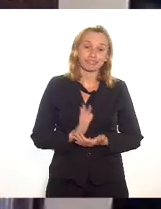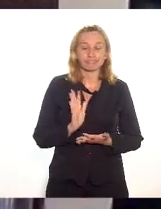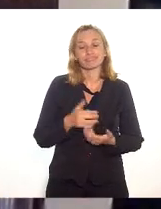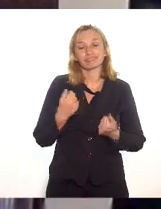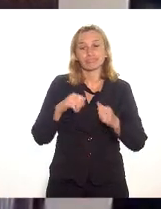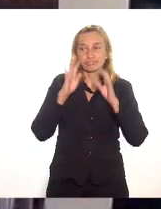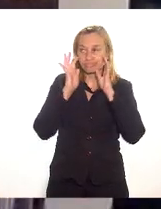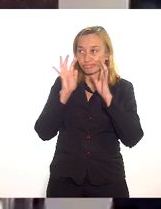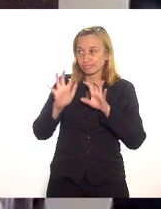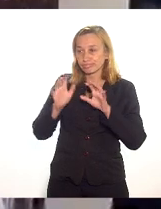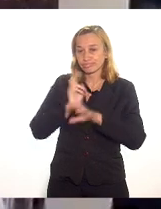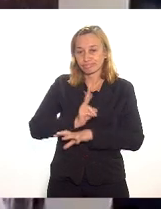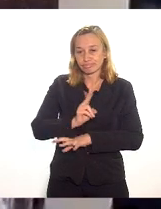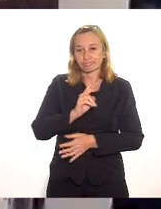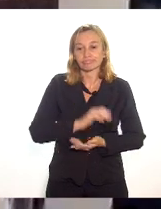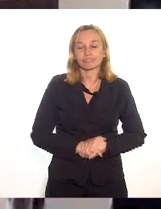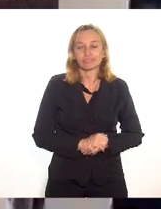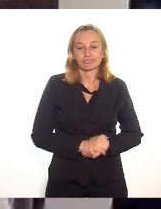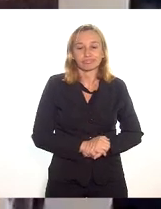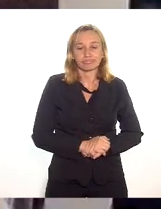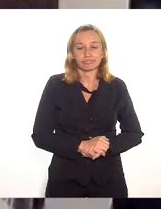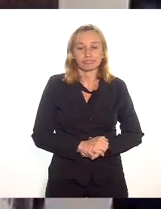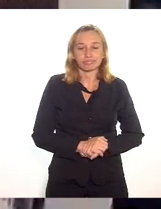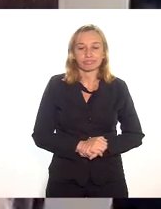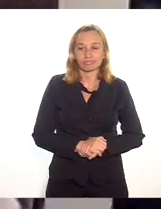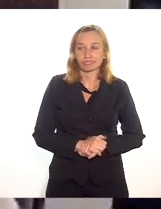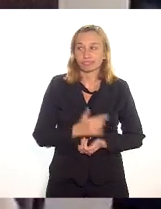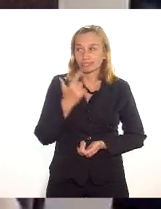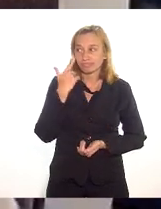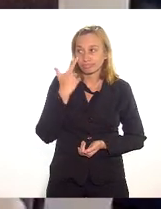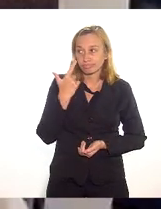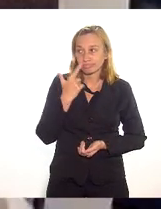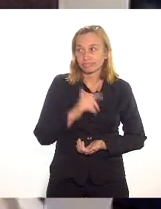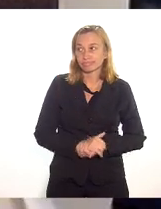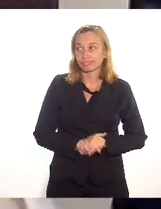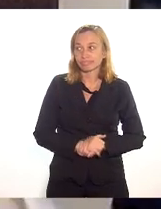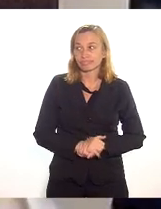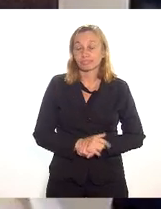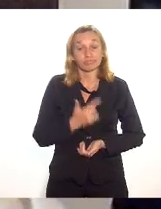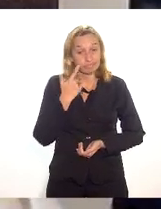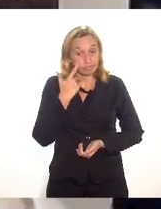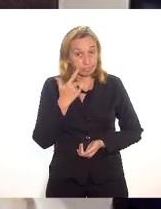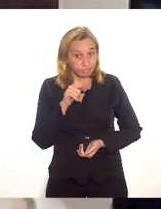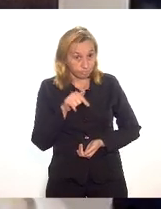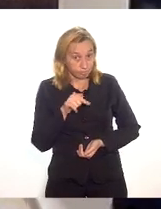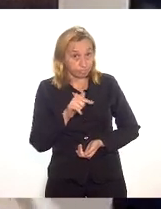atento. Eu vejo e tenho dito aqui